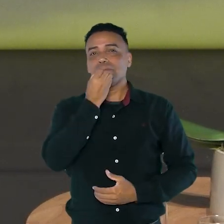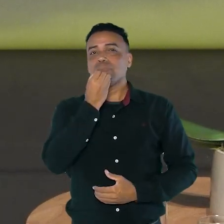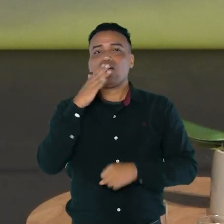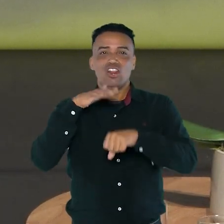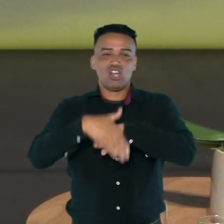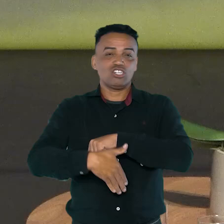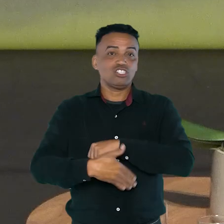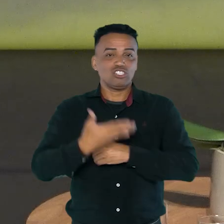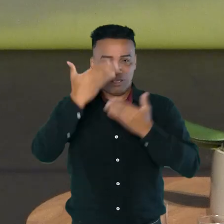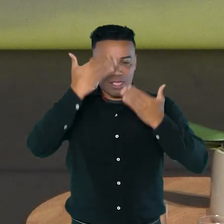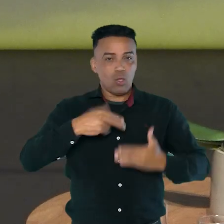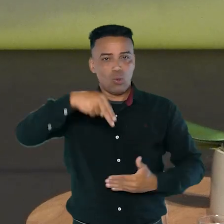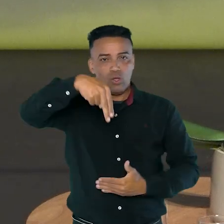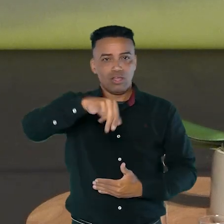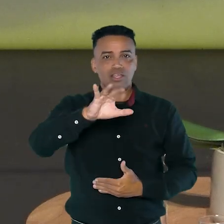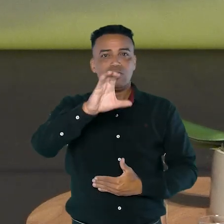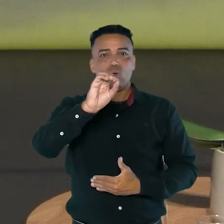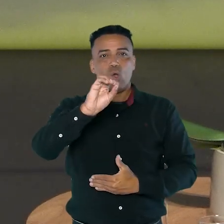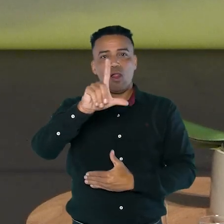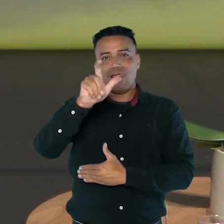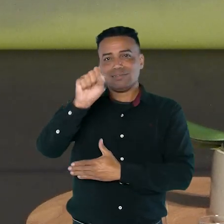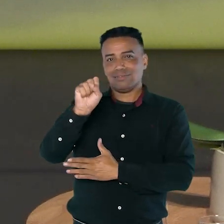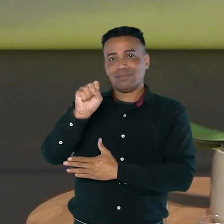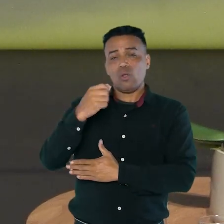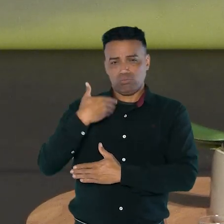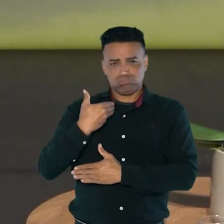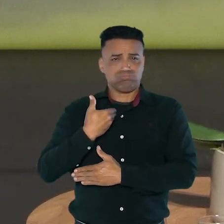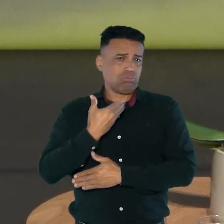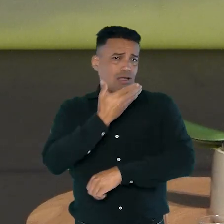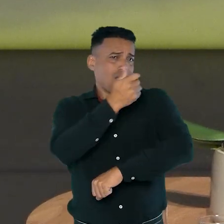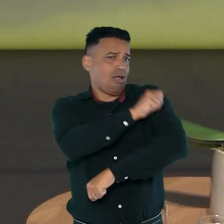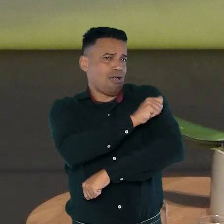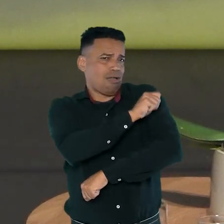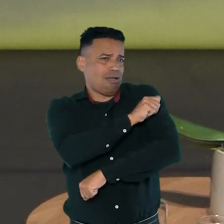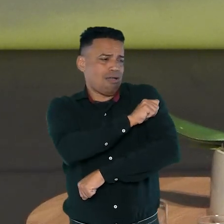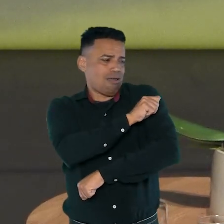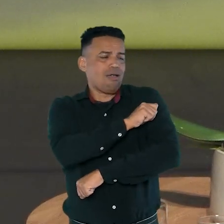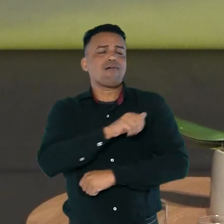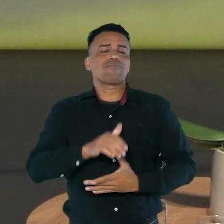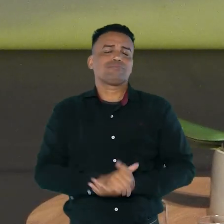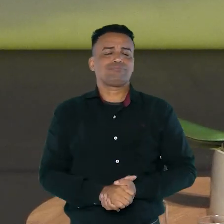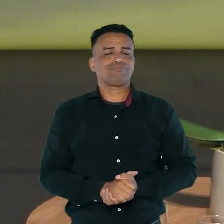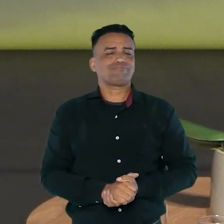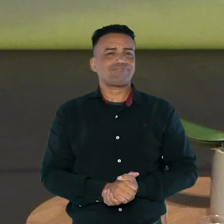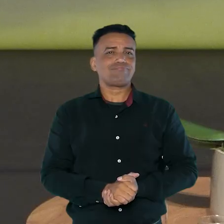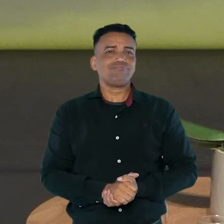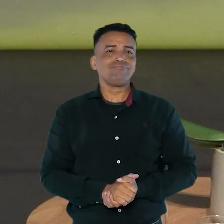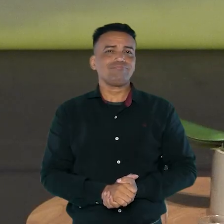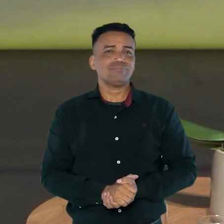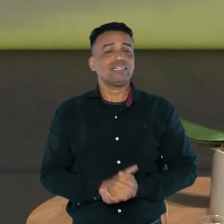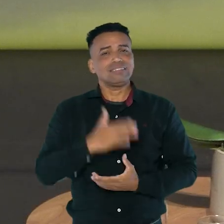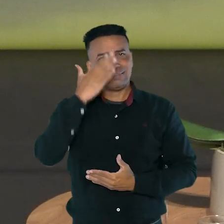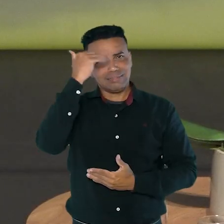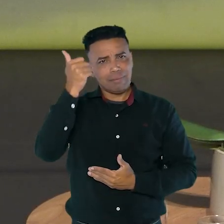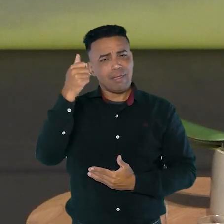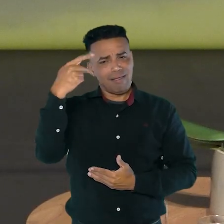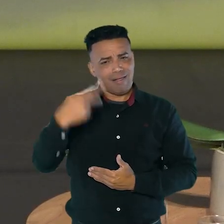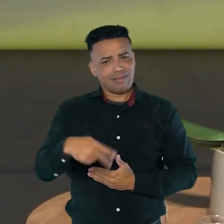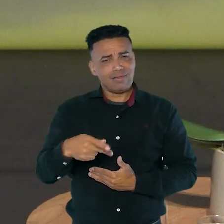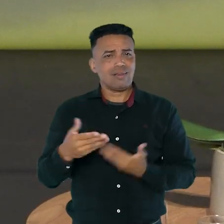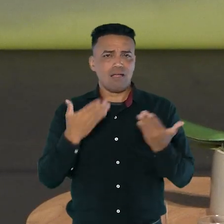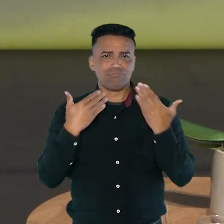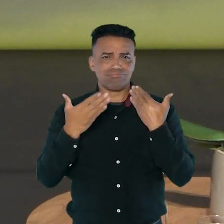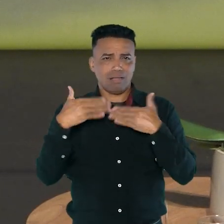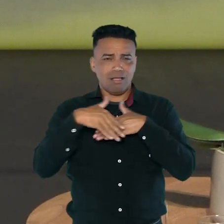Boa noite, eu sou o Nicolas, eu sou estudante e eu gostaria de saber que, aqui no